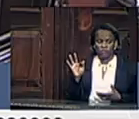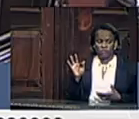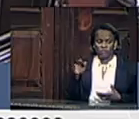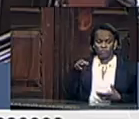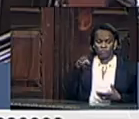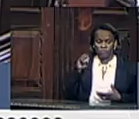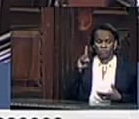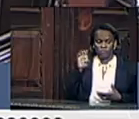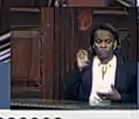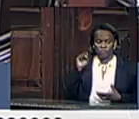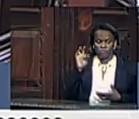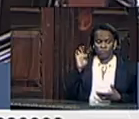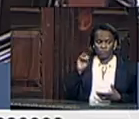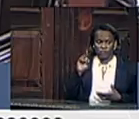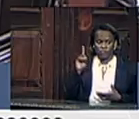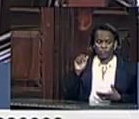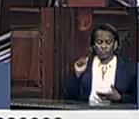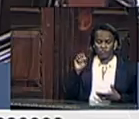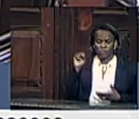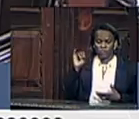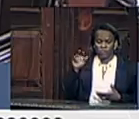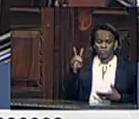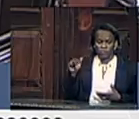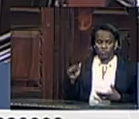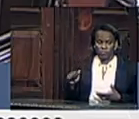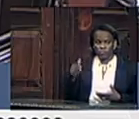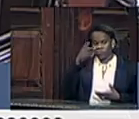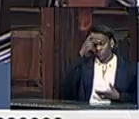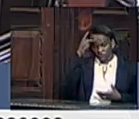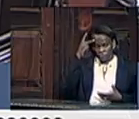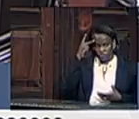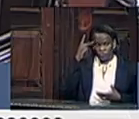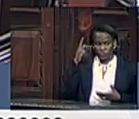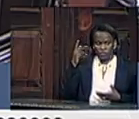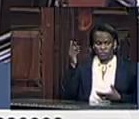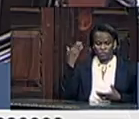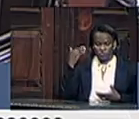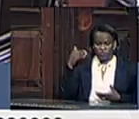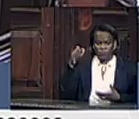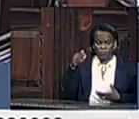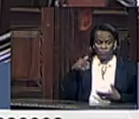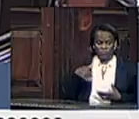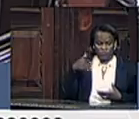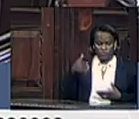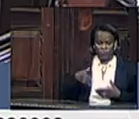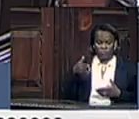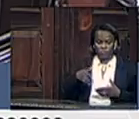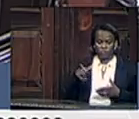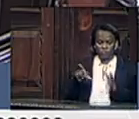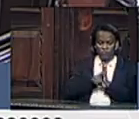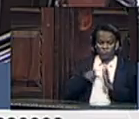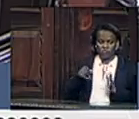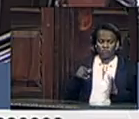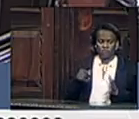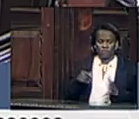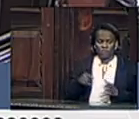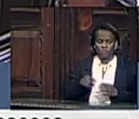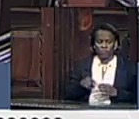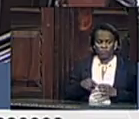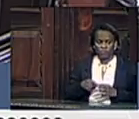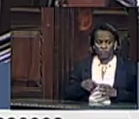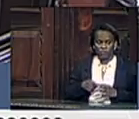Modesto da Silveira. Uma pessoa que praticamente teve a vida dele inteira dedicada